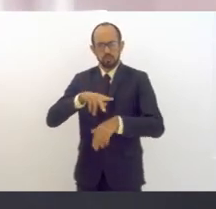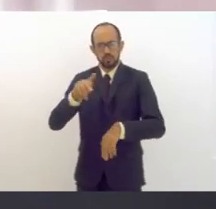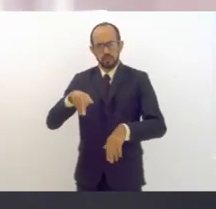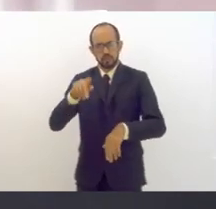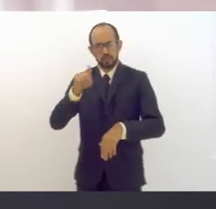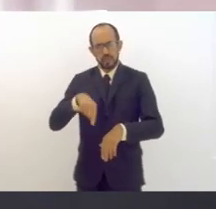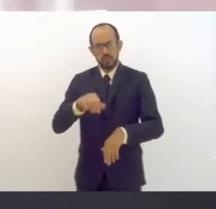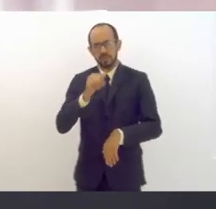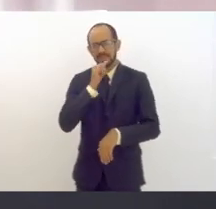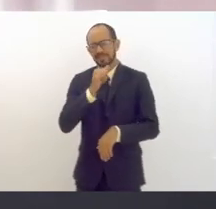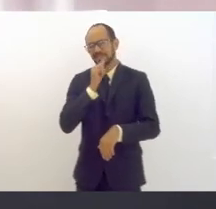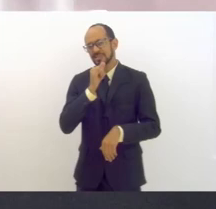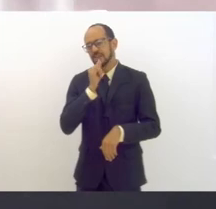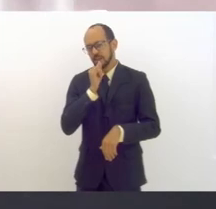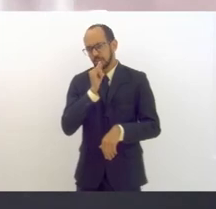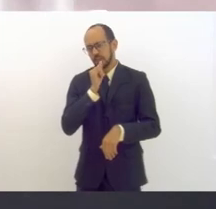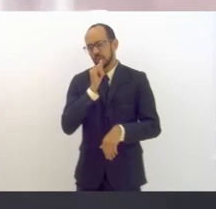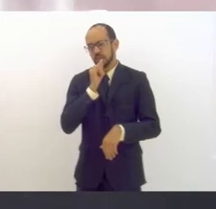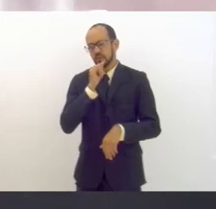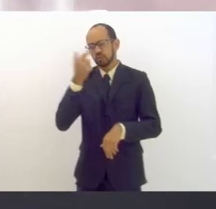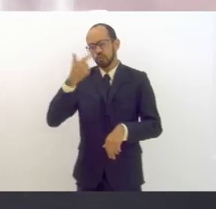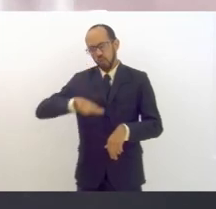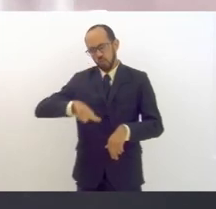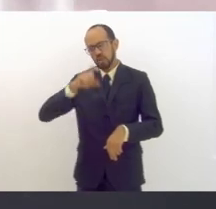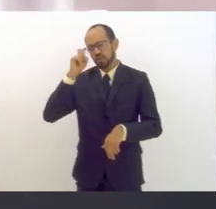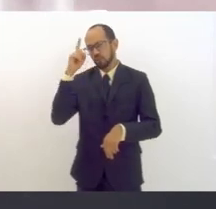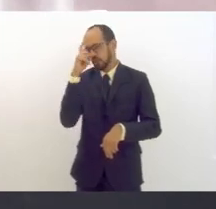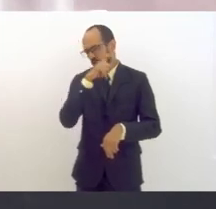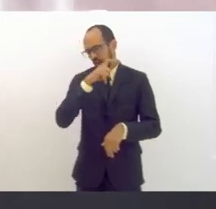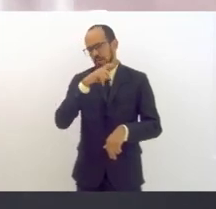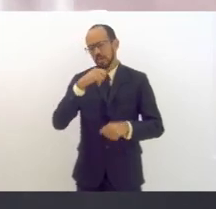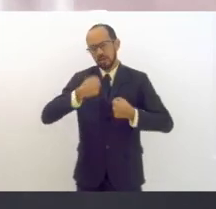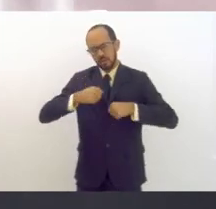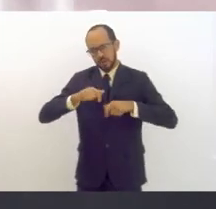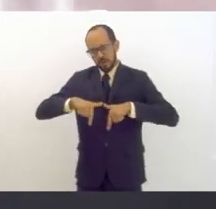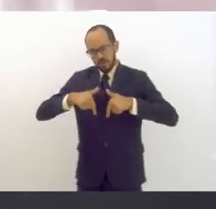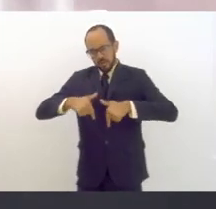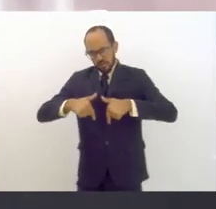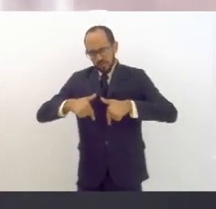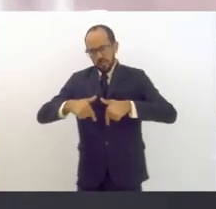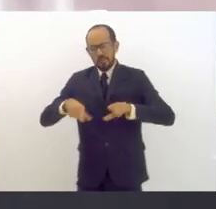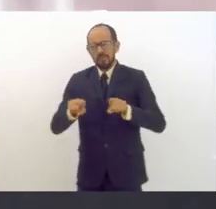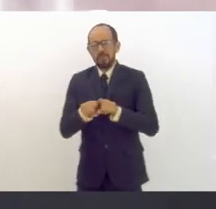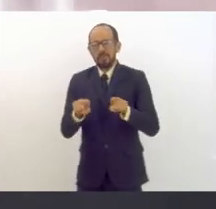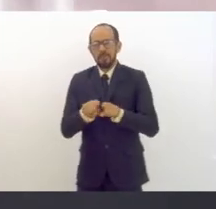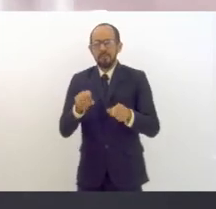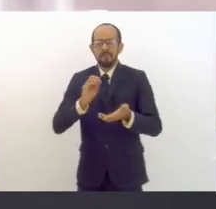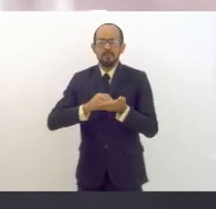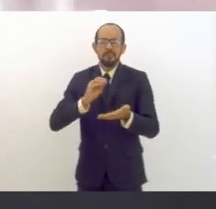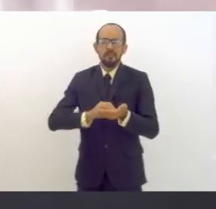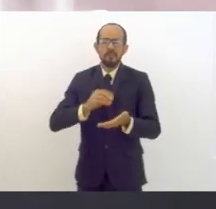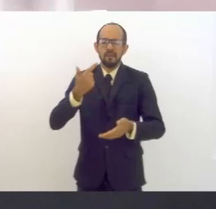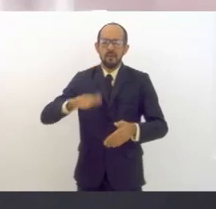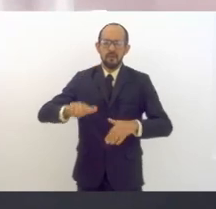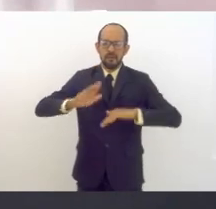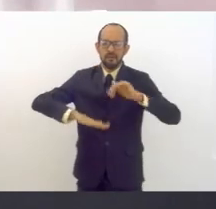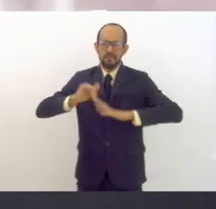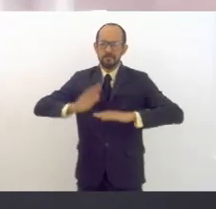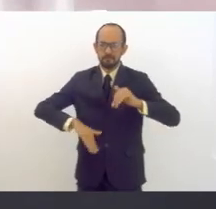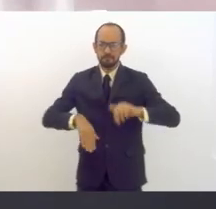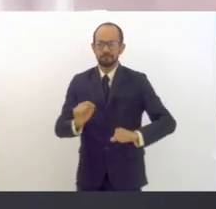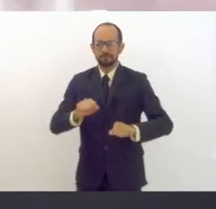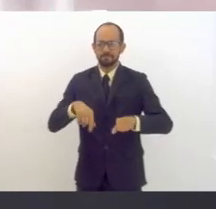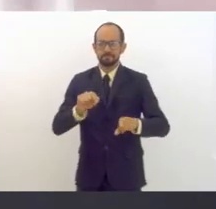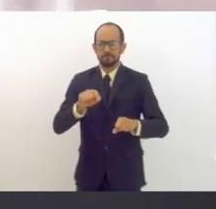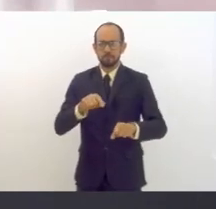exemplo paradigmático de outras dificuldades que a gente tem que enfrentar, como também a falta de outros profissionais, como